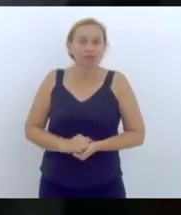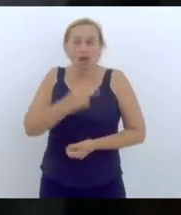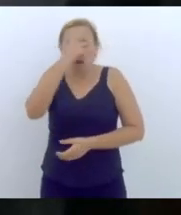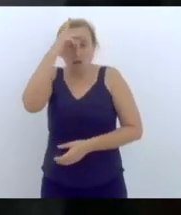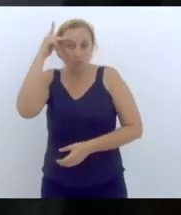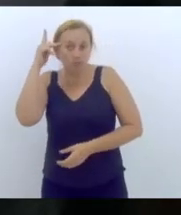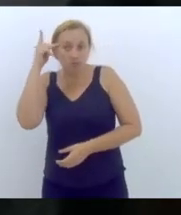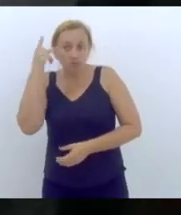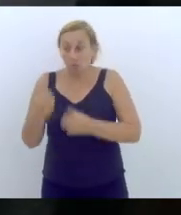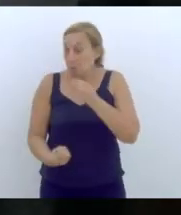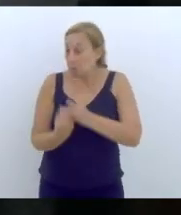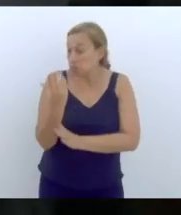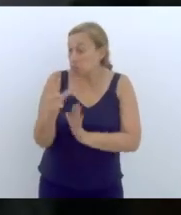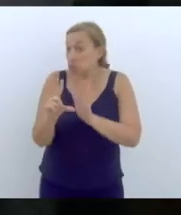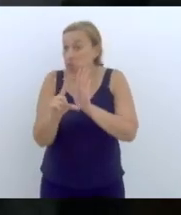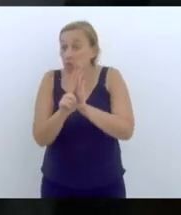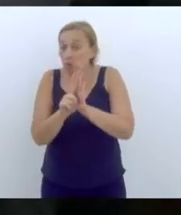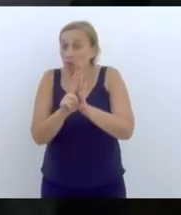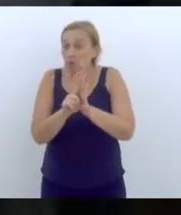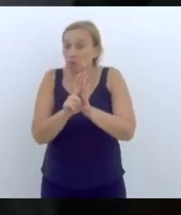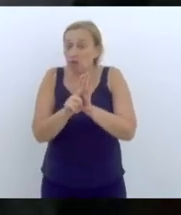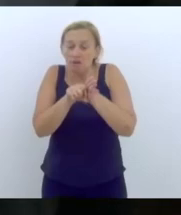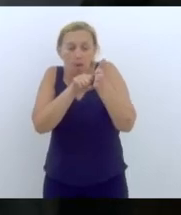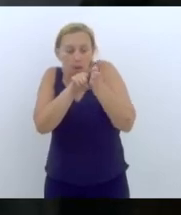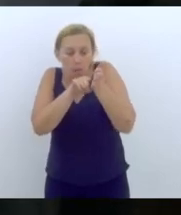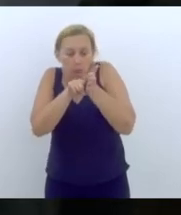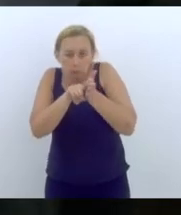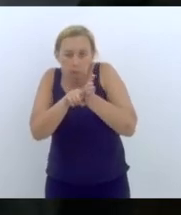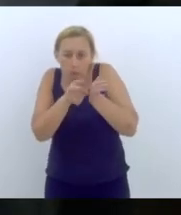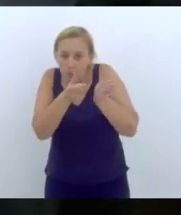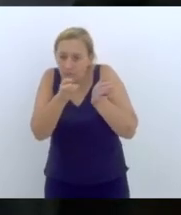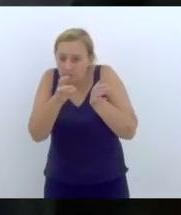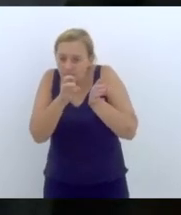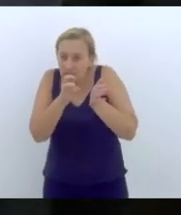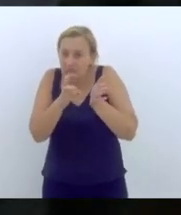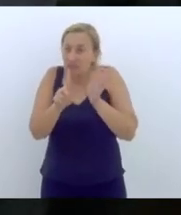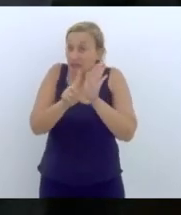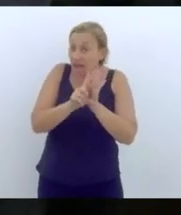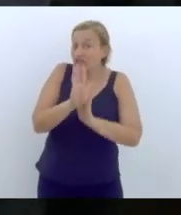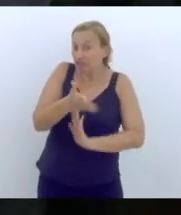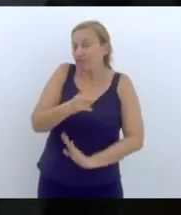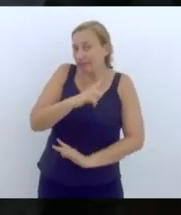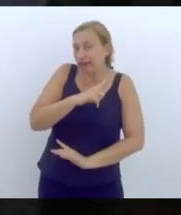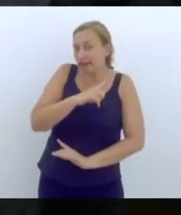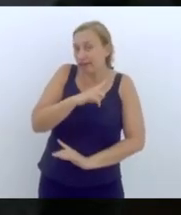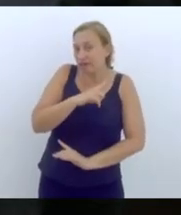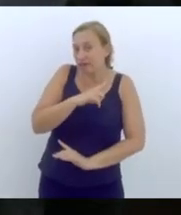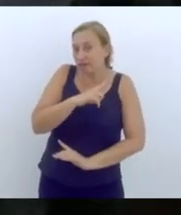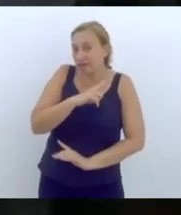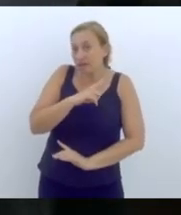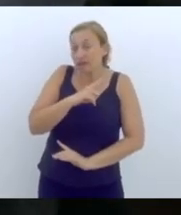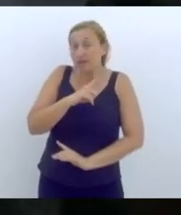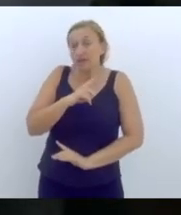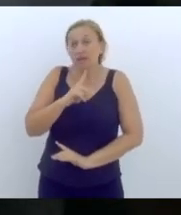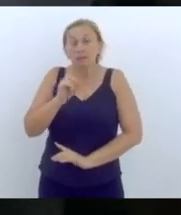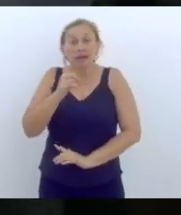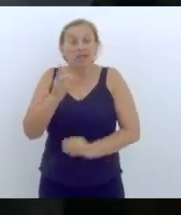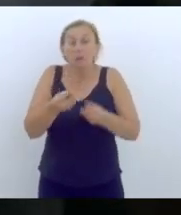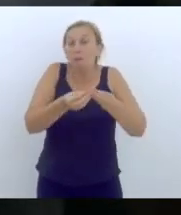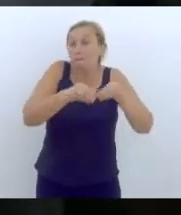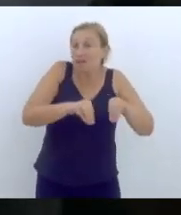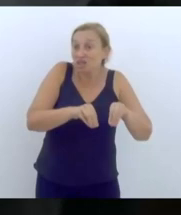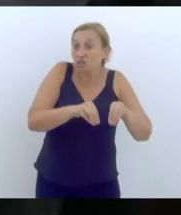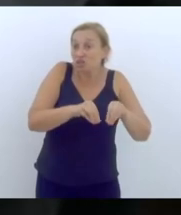produz uma lei, verifica-se que essa lei já é existente, e aí, para não